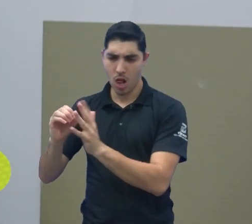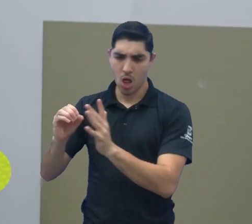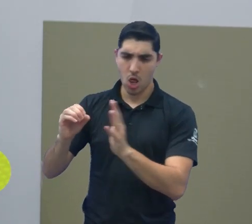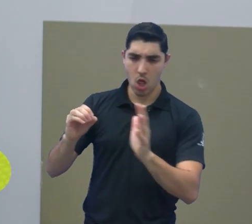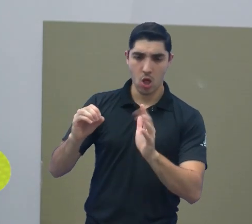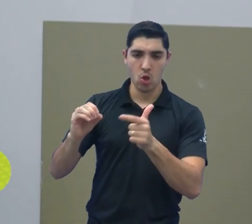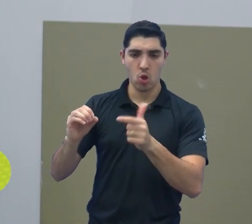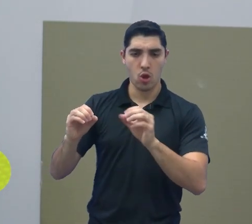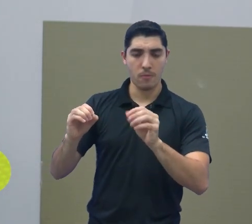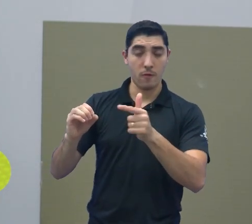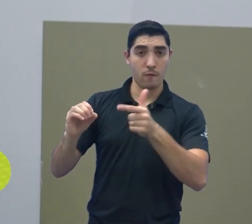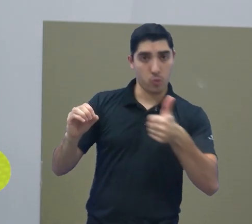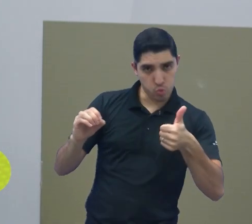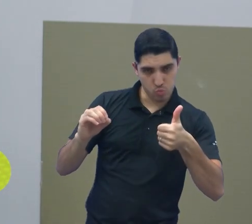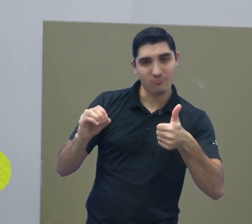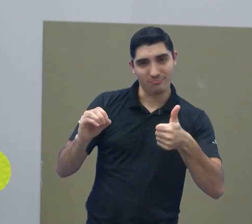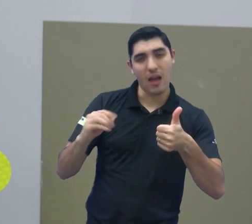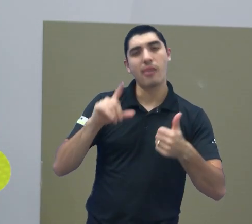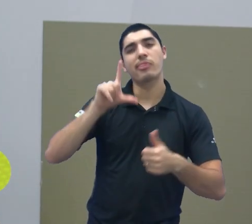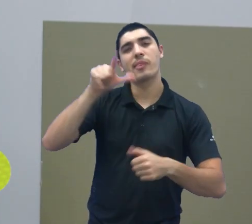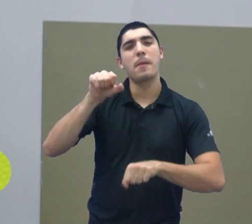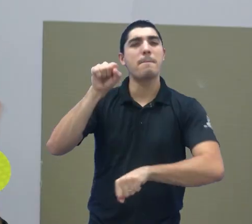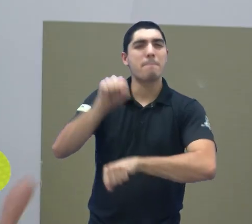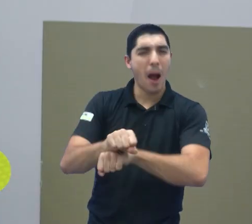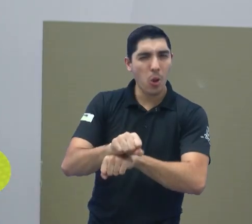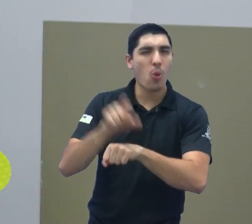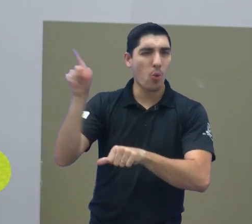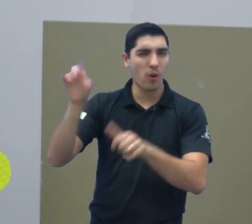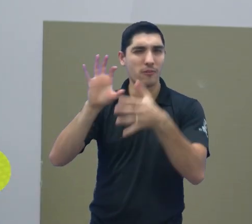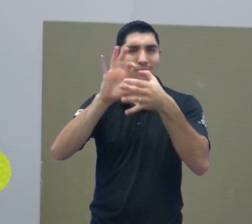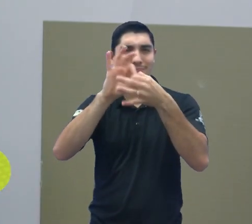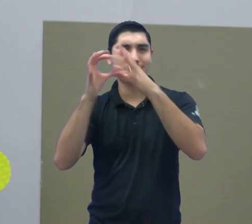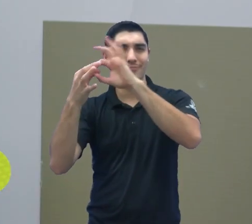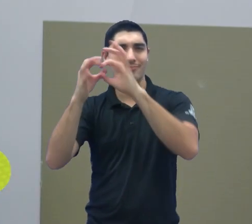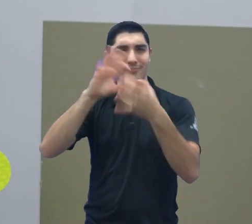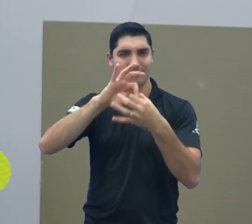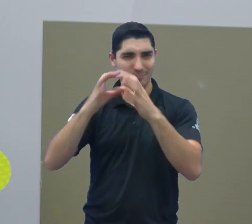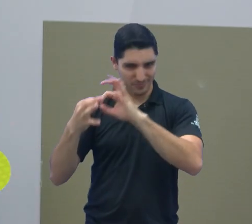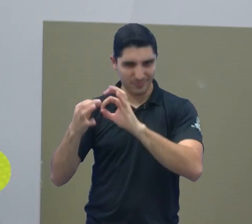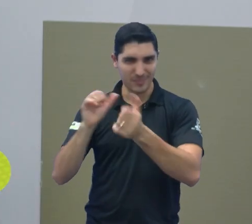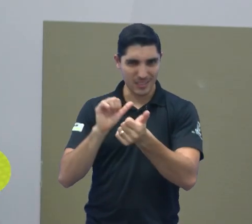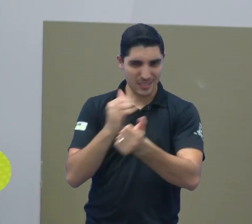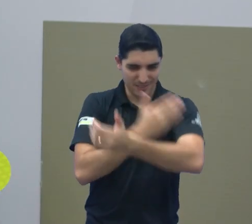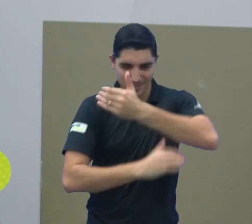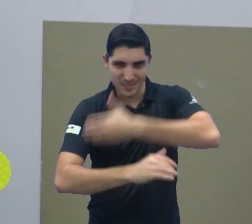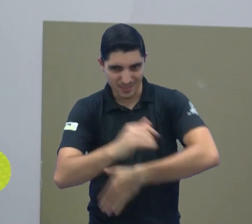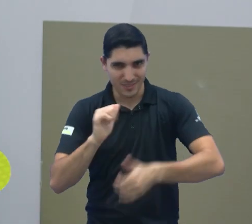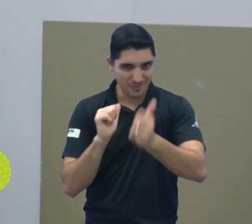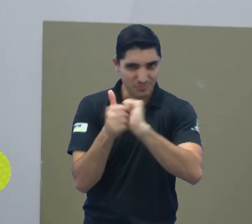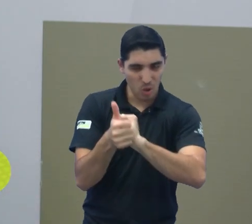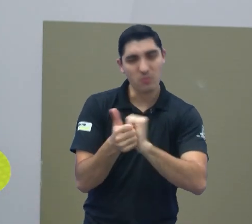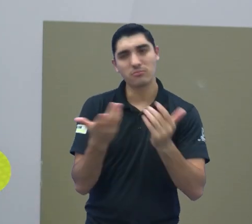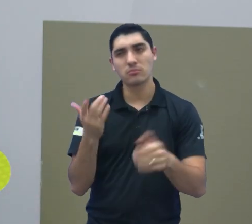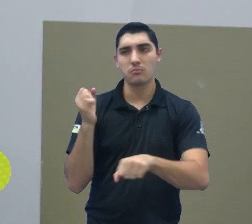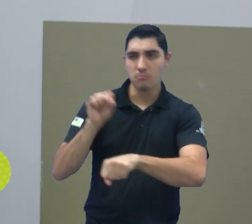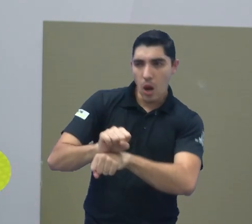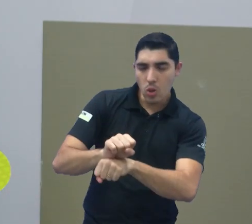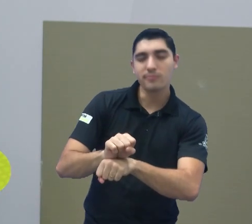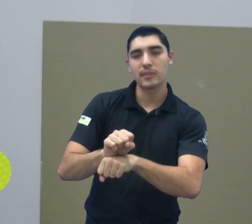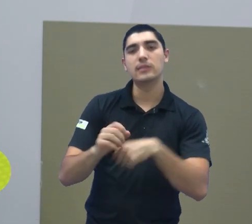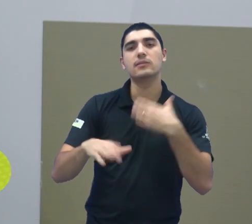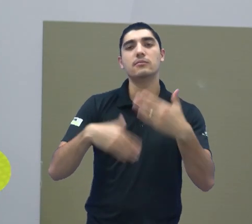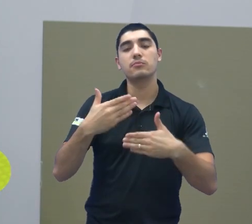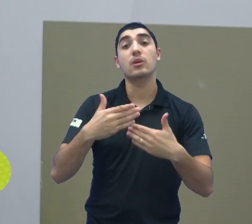causa da pandemia, não teve a Paralimpíada, então a gente estendeu, né, os estudos sobre os adversários, e eu fui nessa função para Tóquio, né,